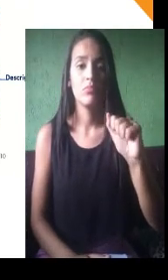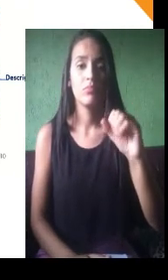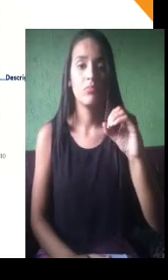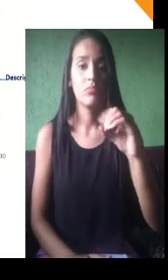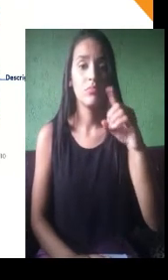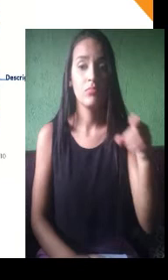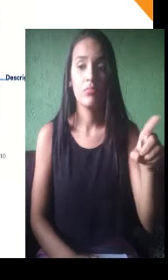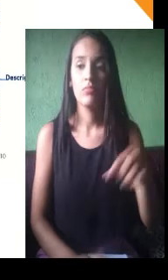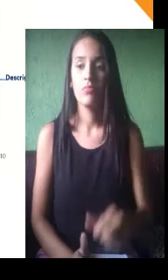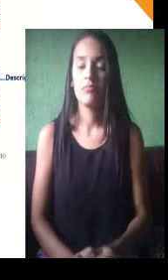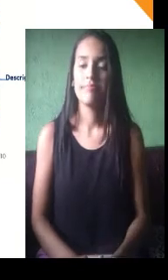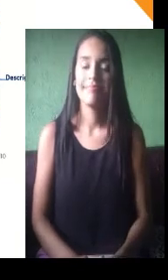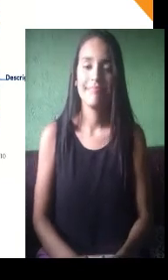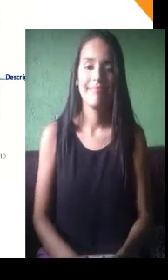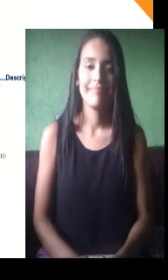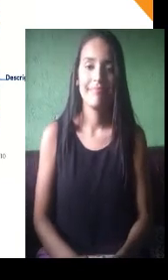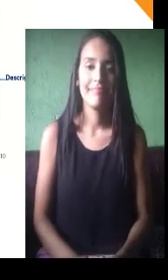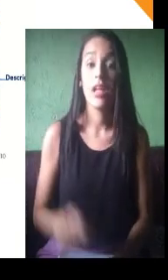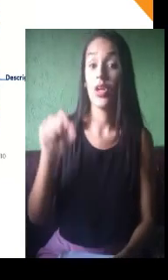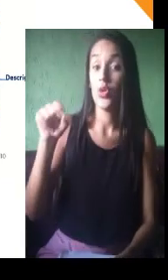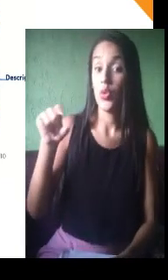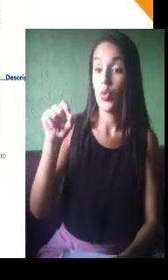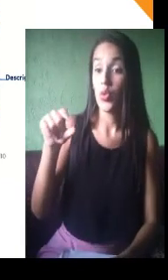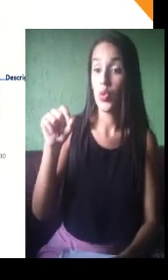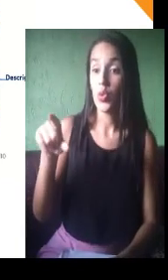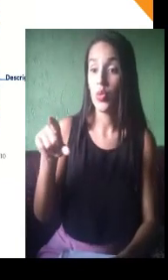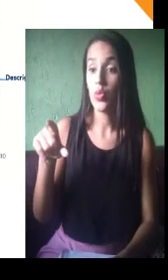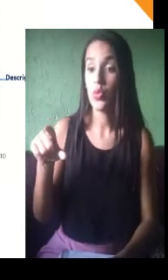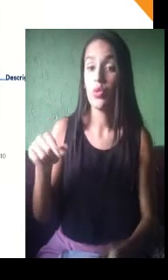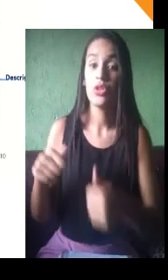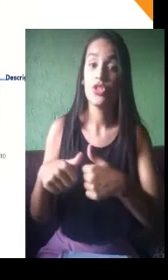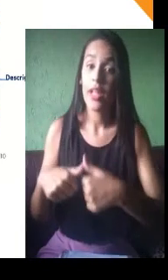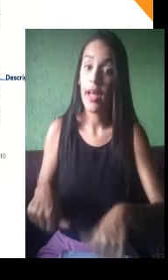sociedade,